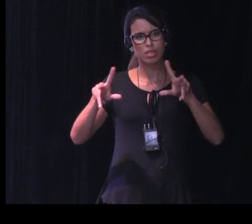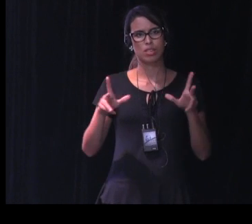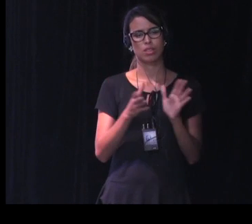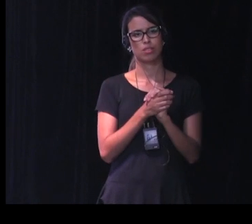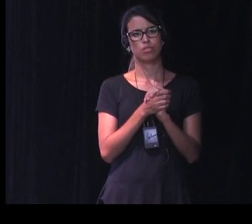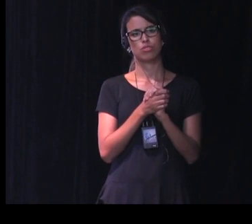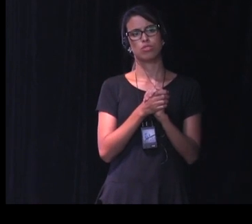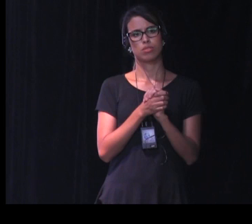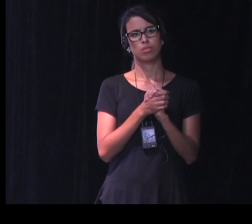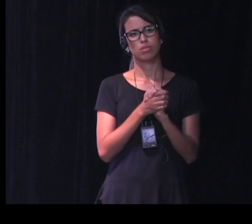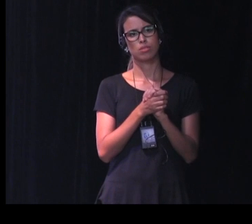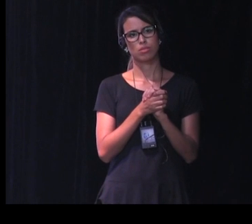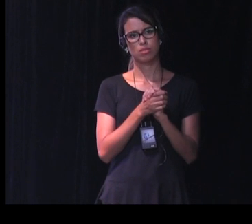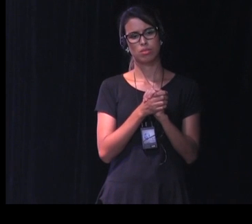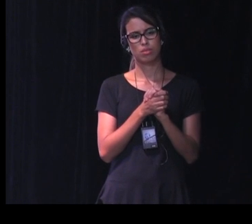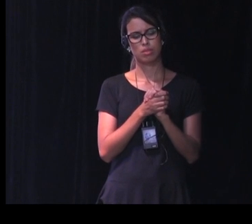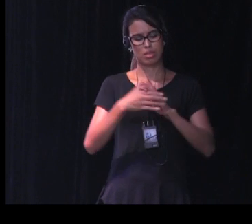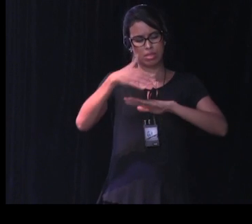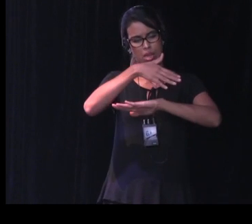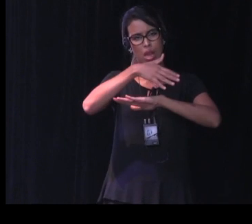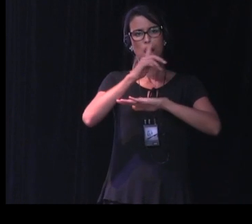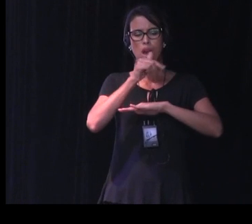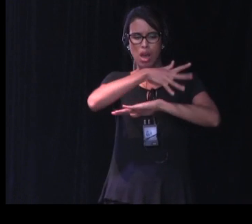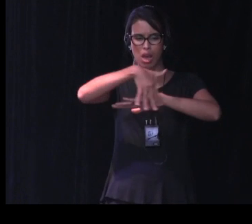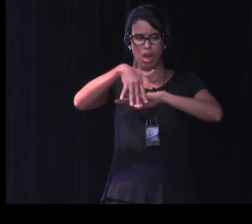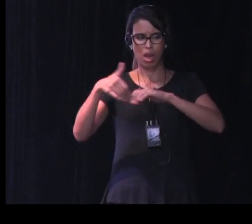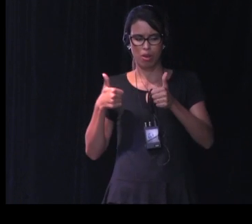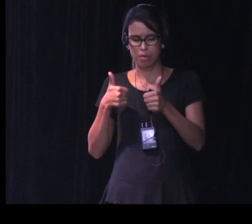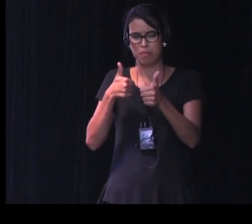diferentes formas de se aproximar da beira.